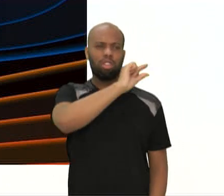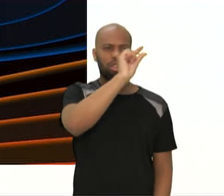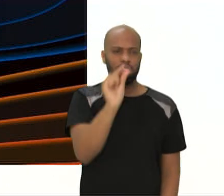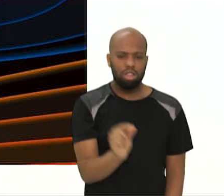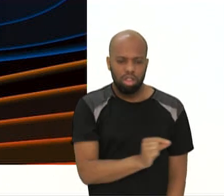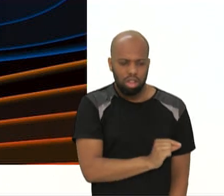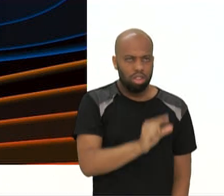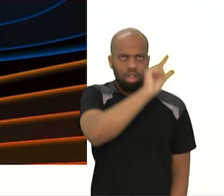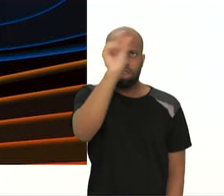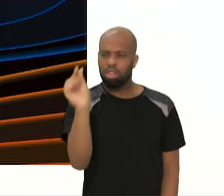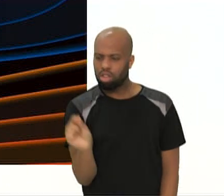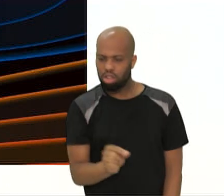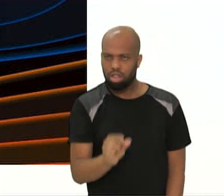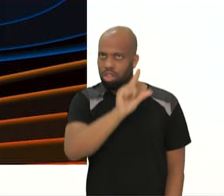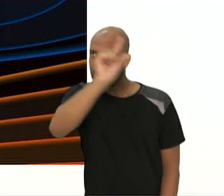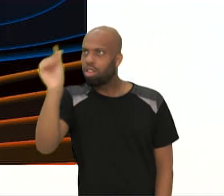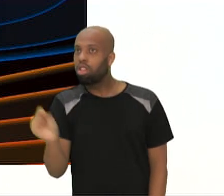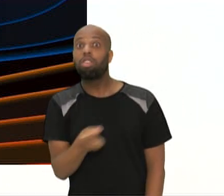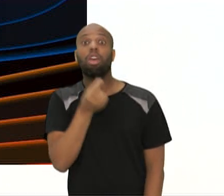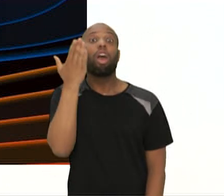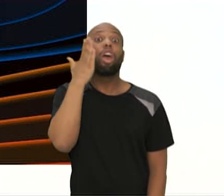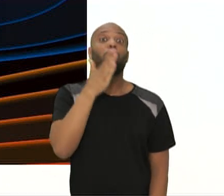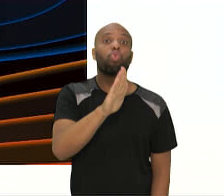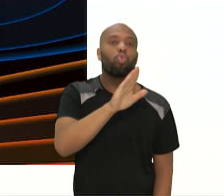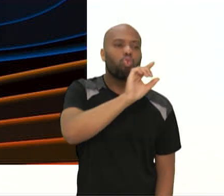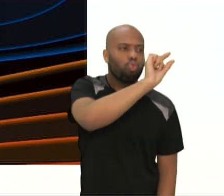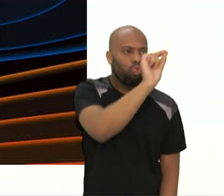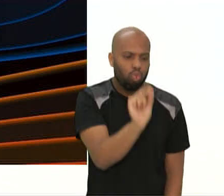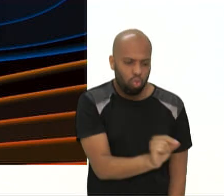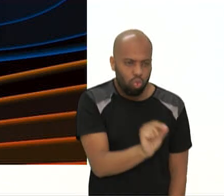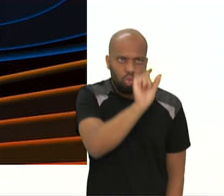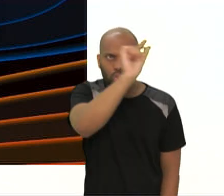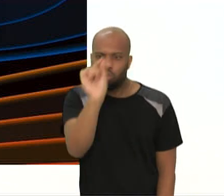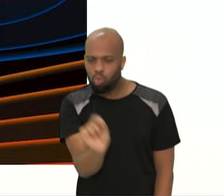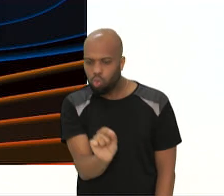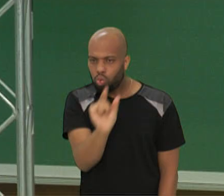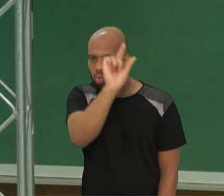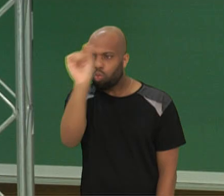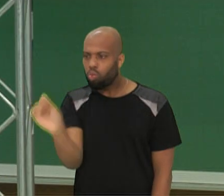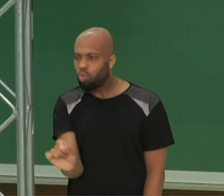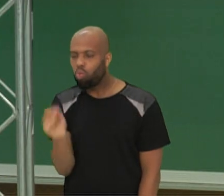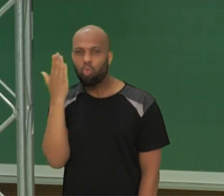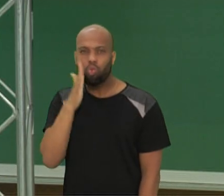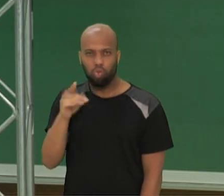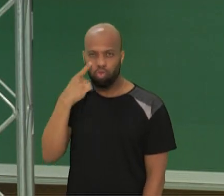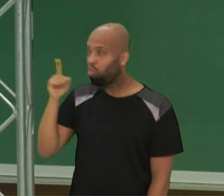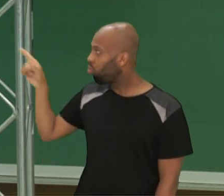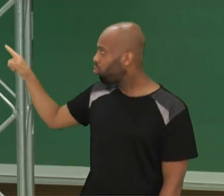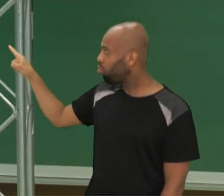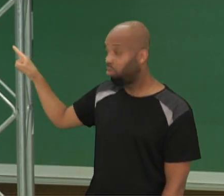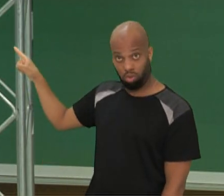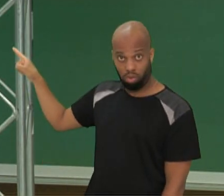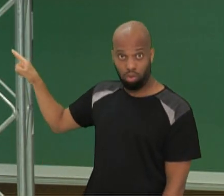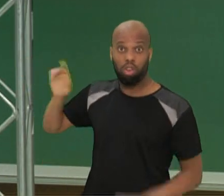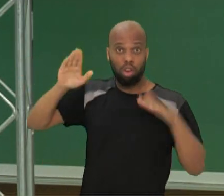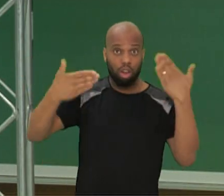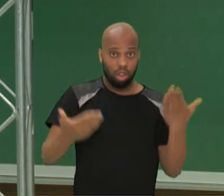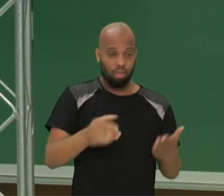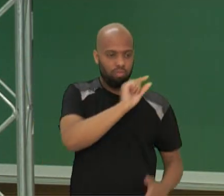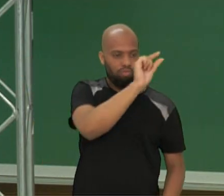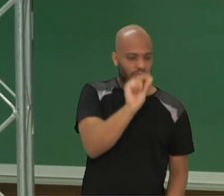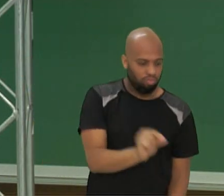alguns semicírculos ali em azul, conforme você pode ver aqui, observe. Esses círculos